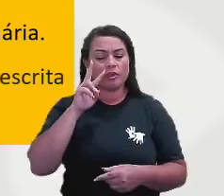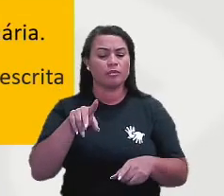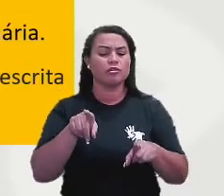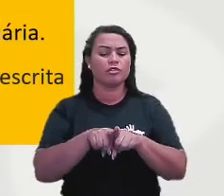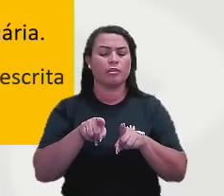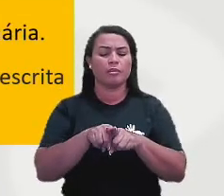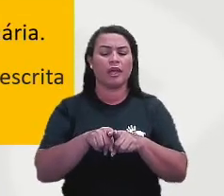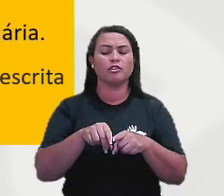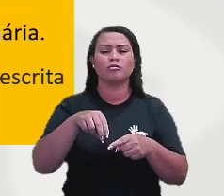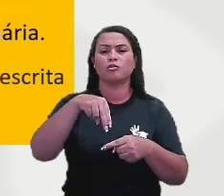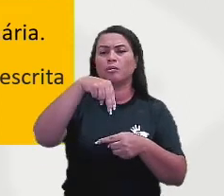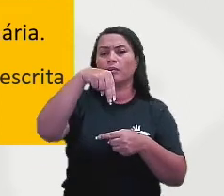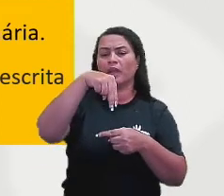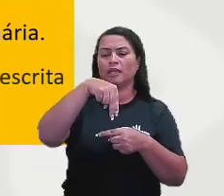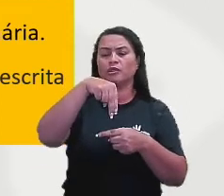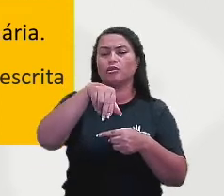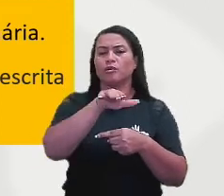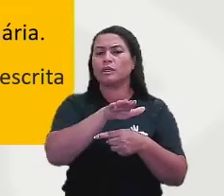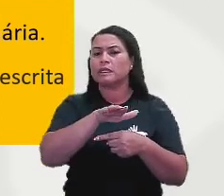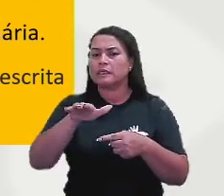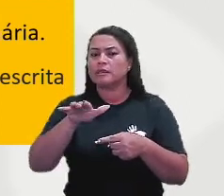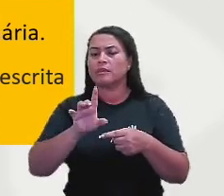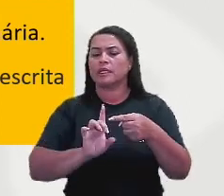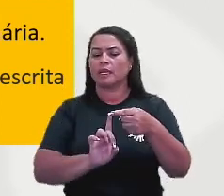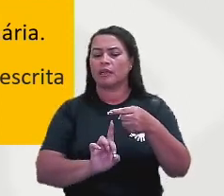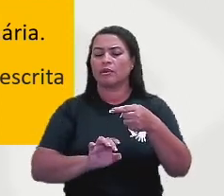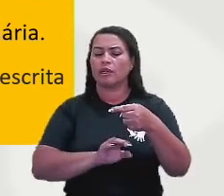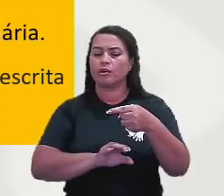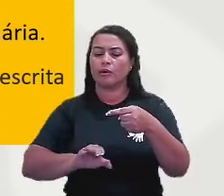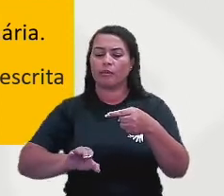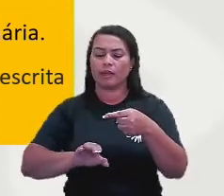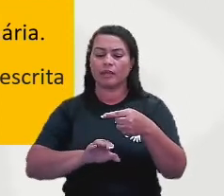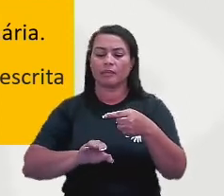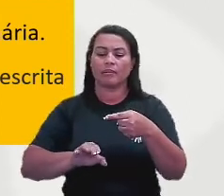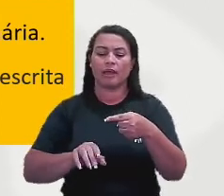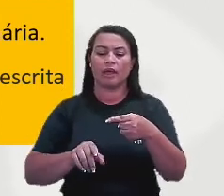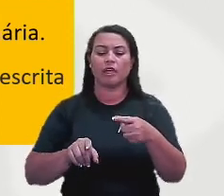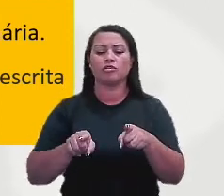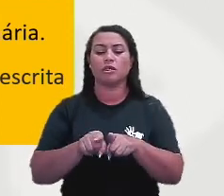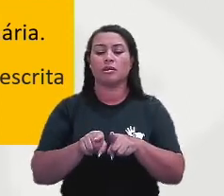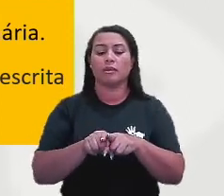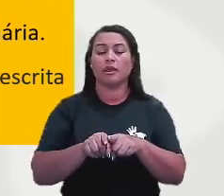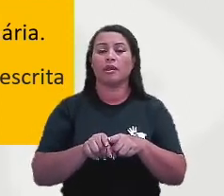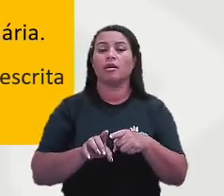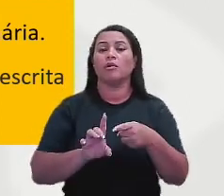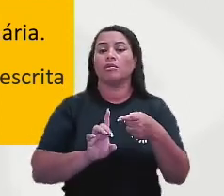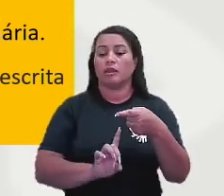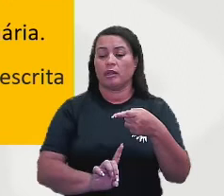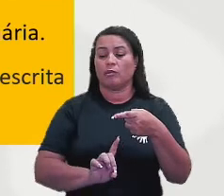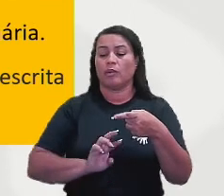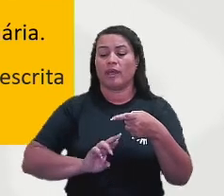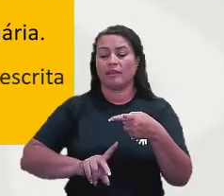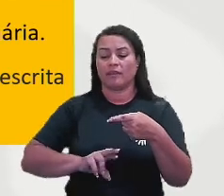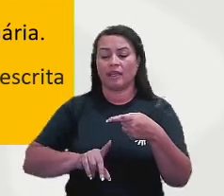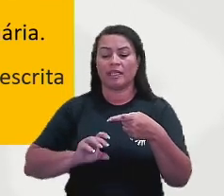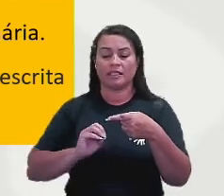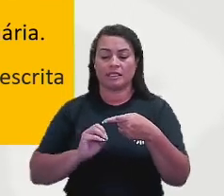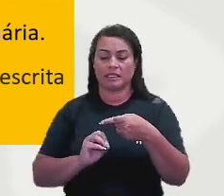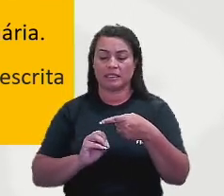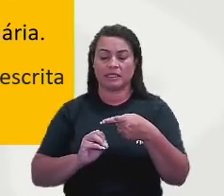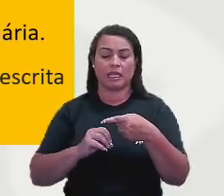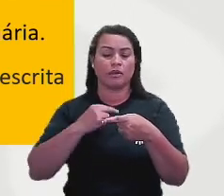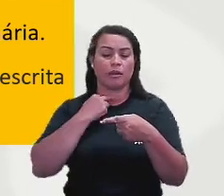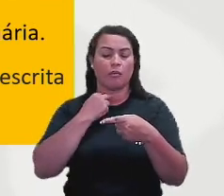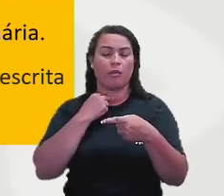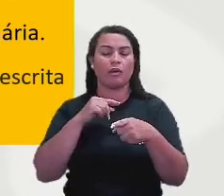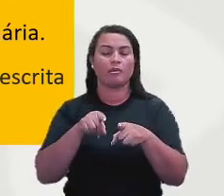do numerador, que fica na parte superior, denominador, parte inferior, que o denominador é diferente de zero. Então,